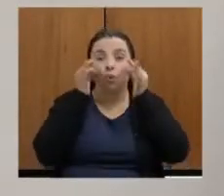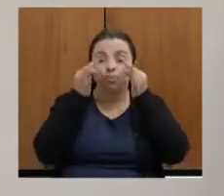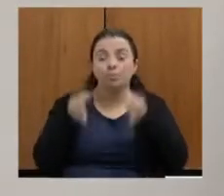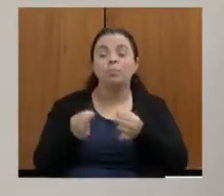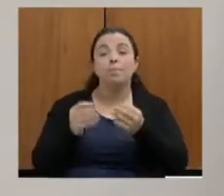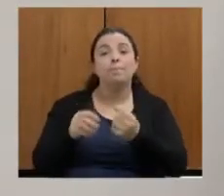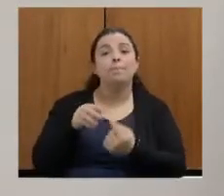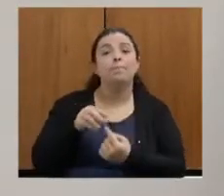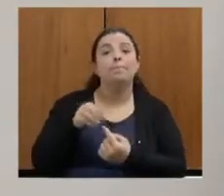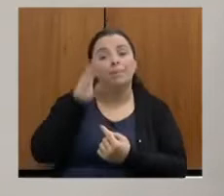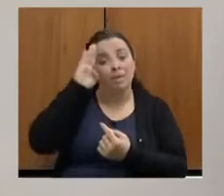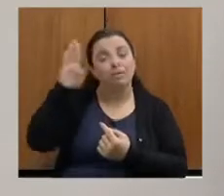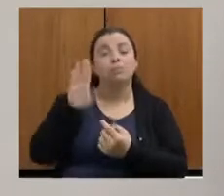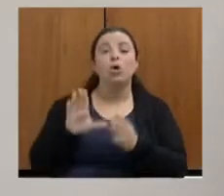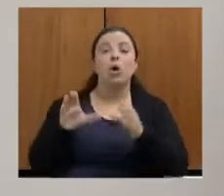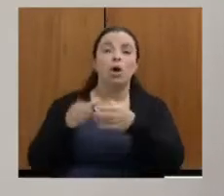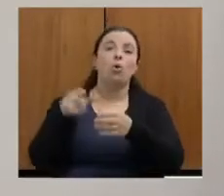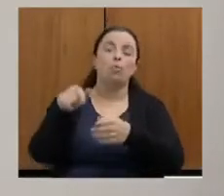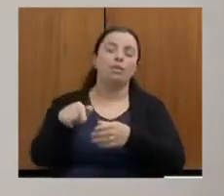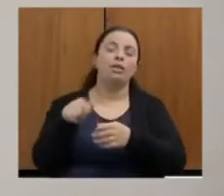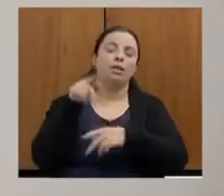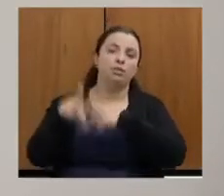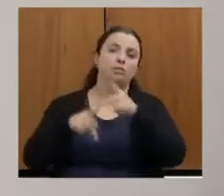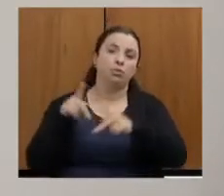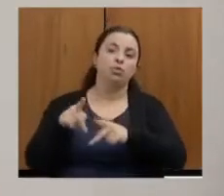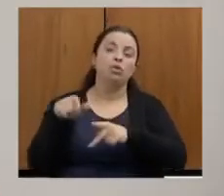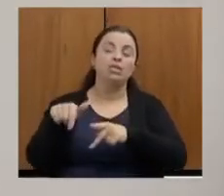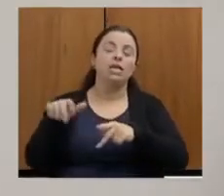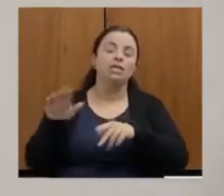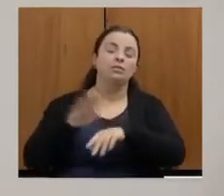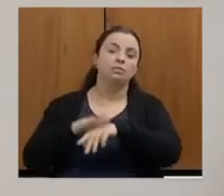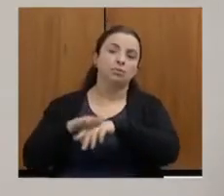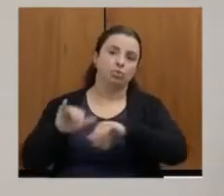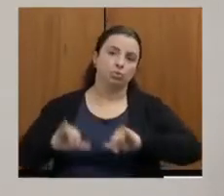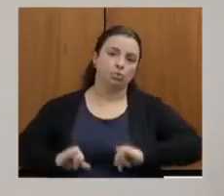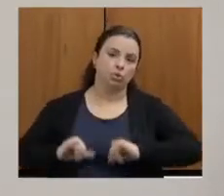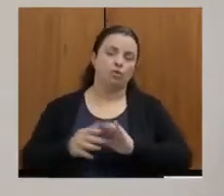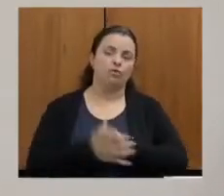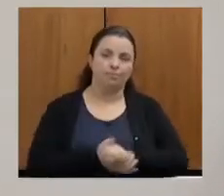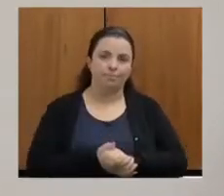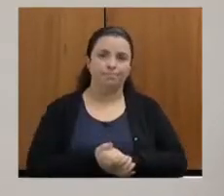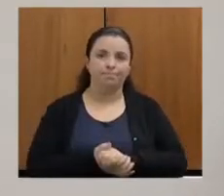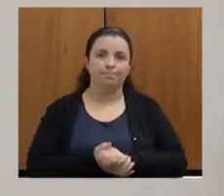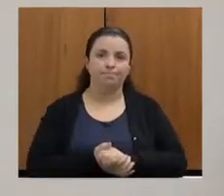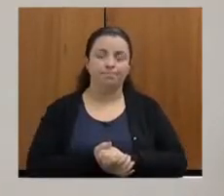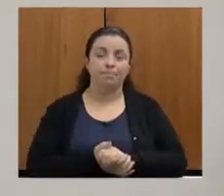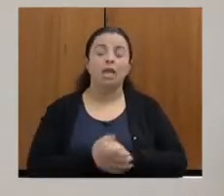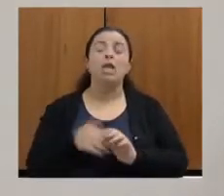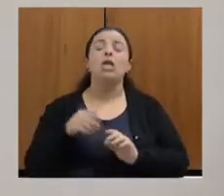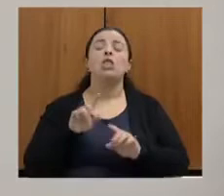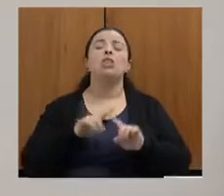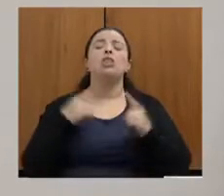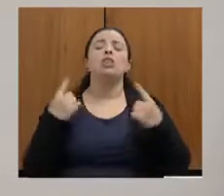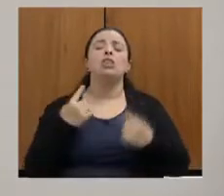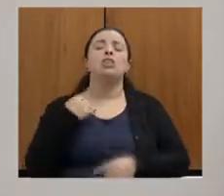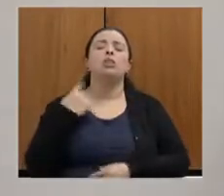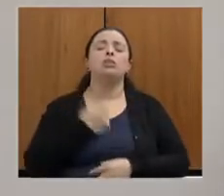comunidades Mas é claro que nós também queremos agradecer porque são pessoas e entidades que vão